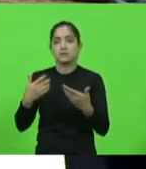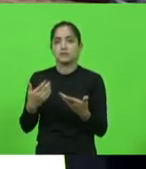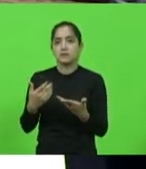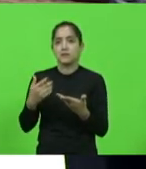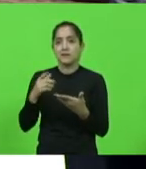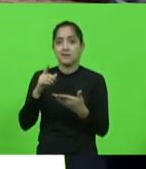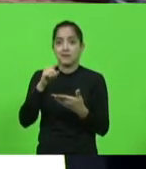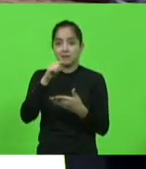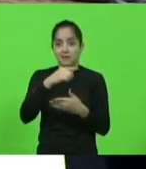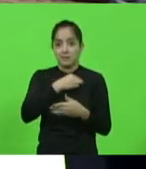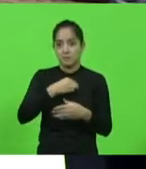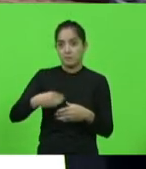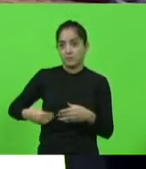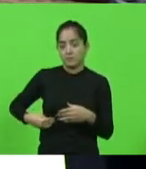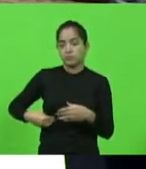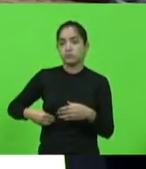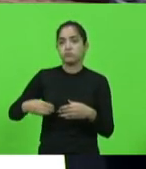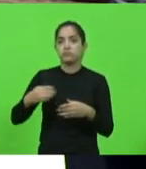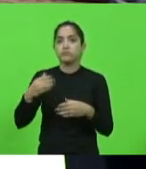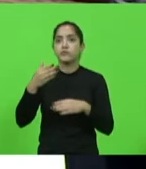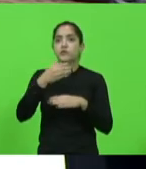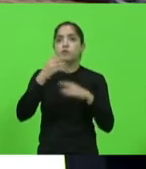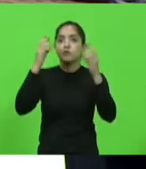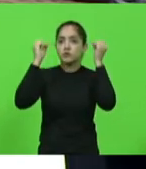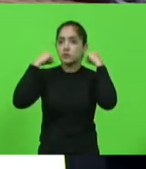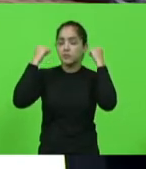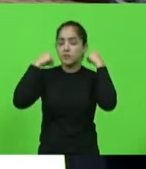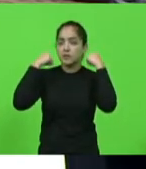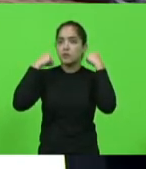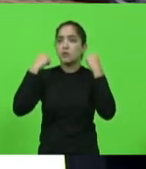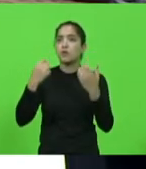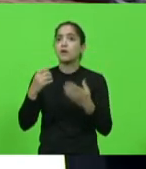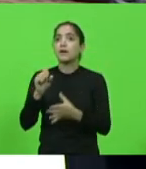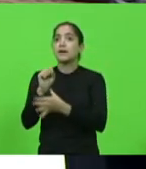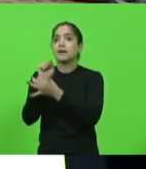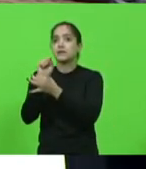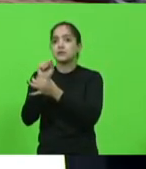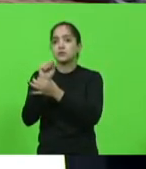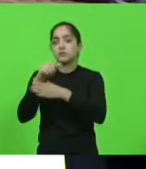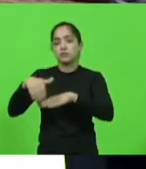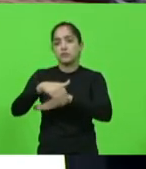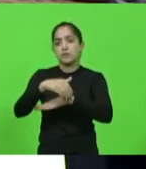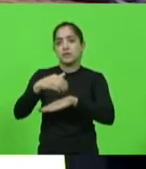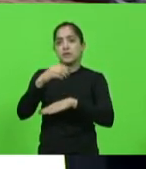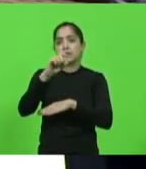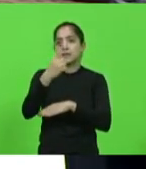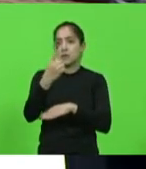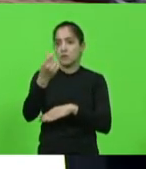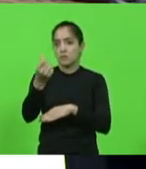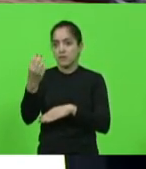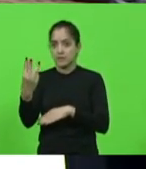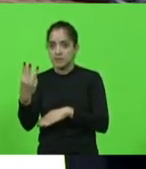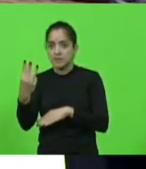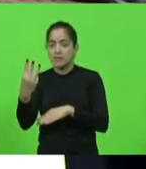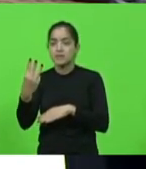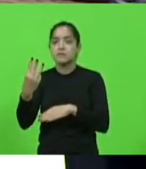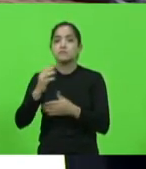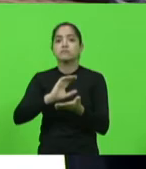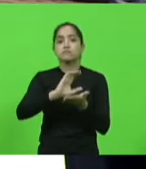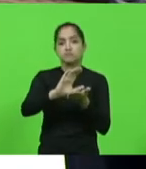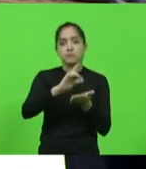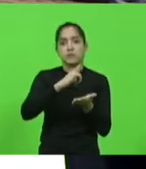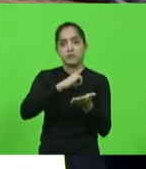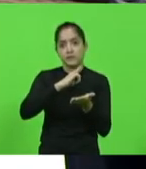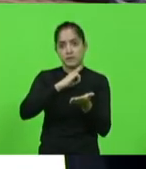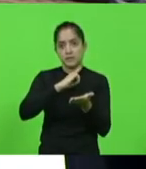Chapecó, para quem esteve lá, ele garantiu que a 163 não irão faltar recursos para a 163,